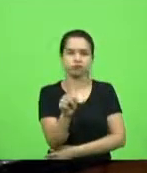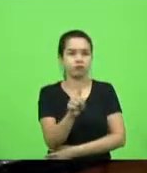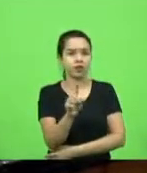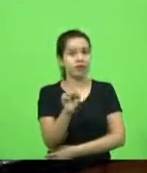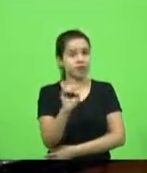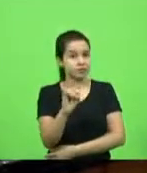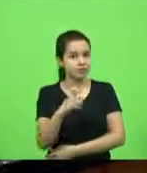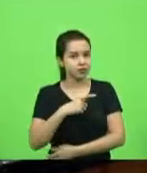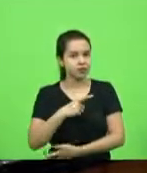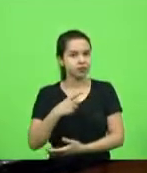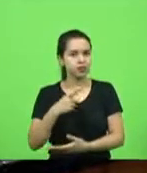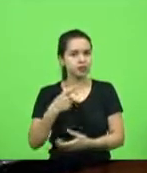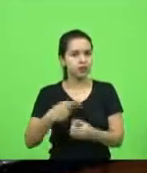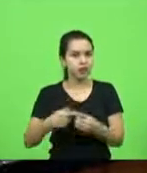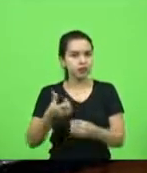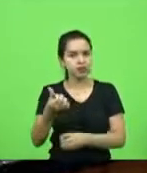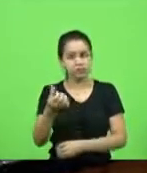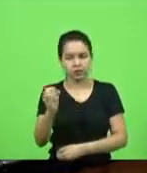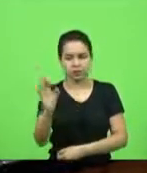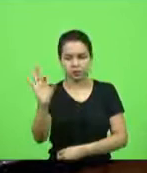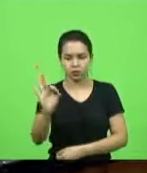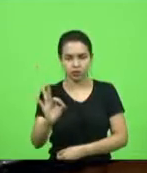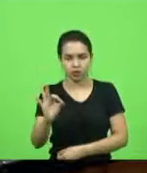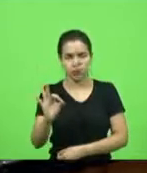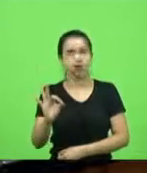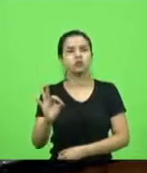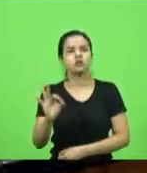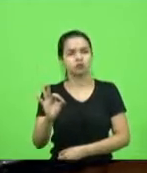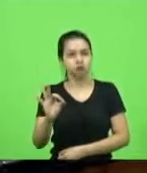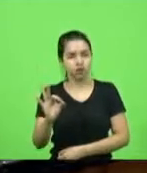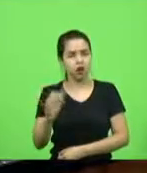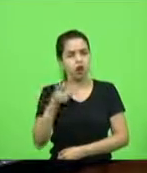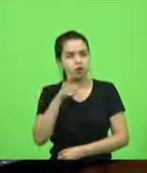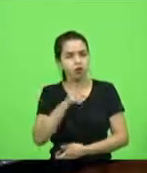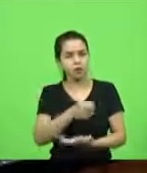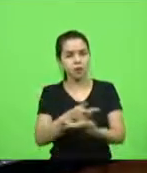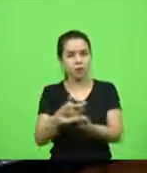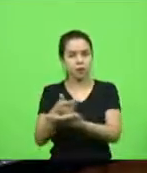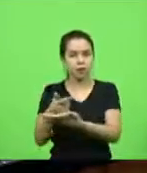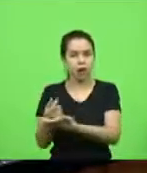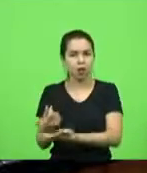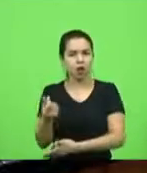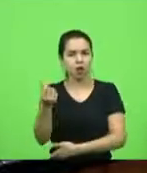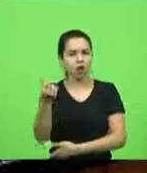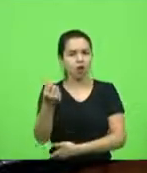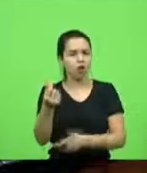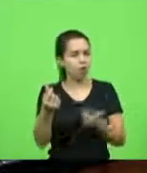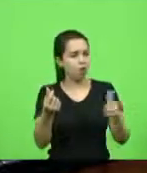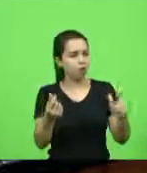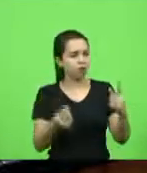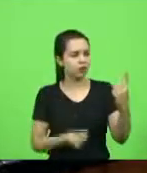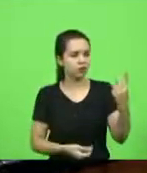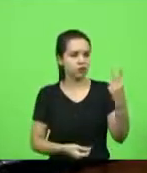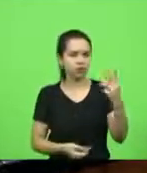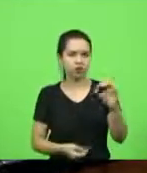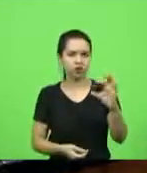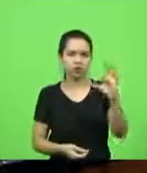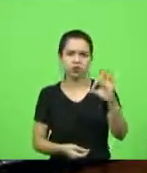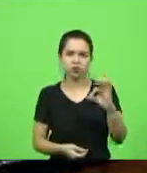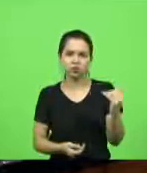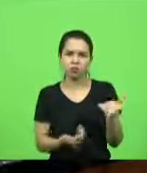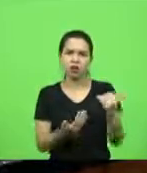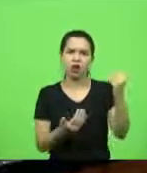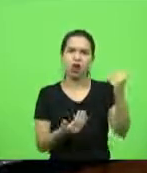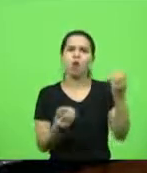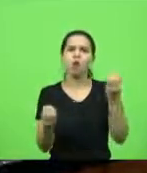60 por cento e consegue pagar suas contas e lucrar como é que uma outra cidade a cobrar 120% me das audiências